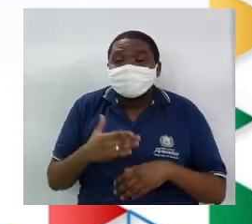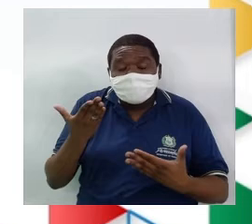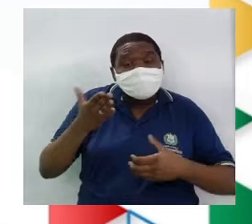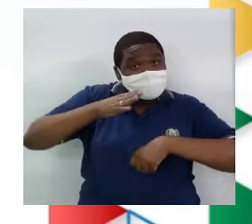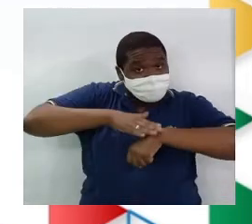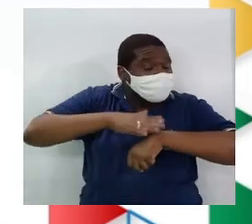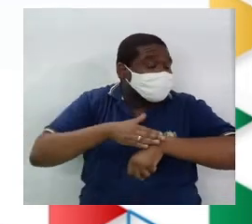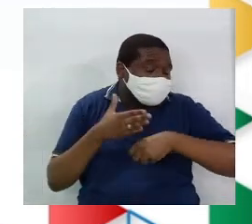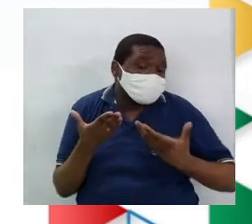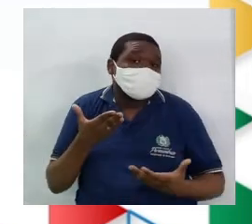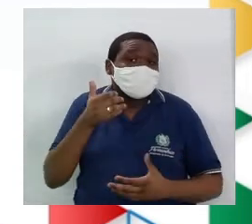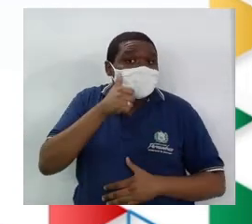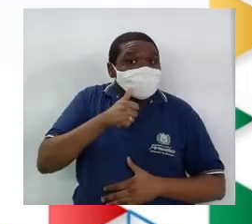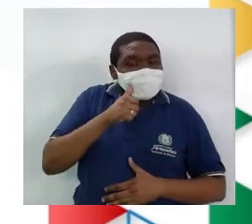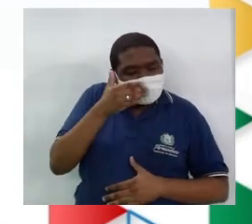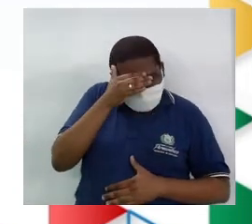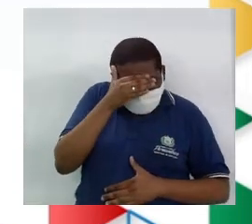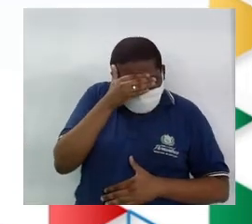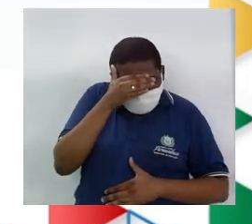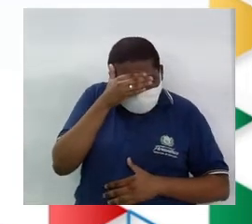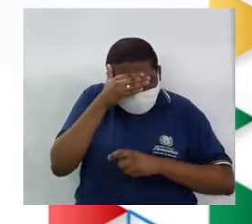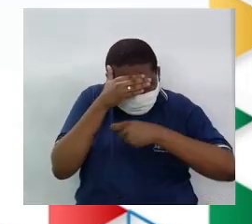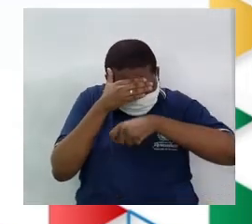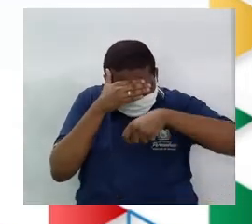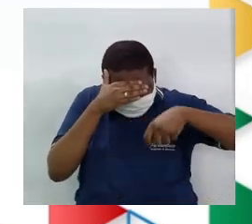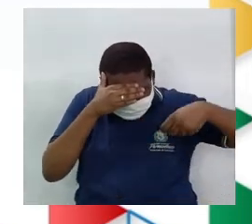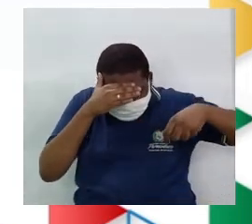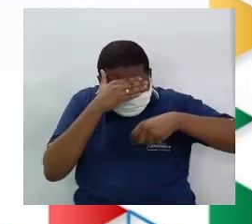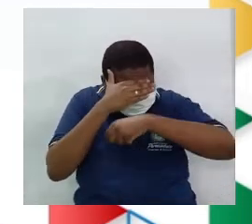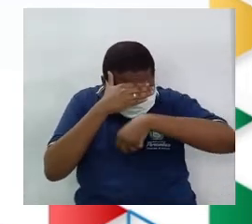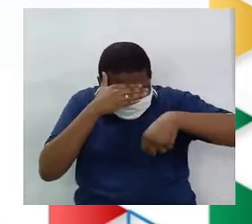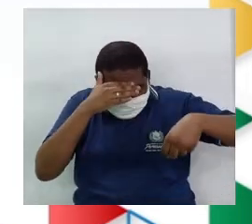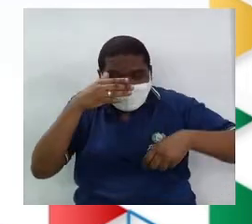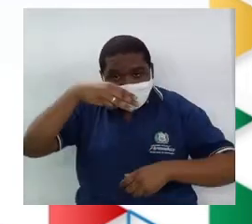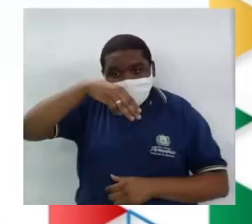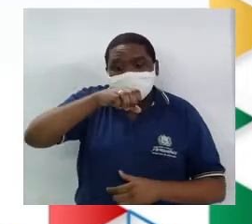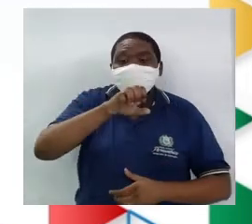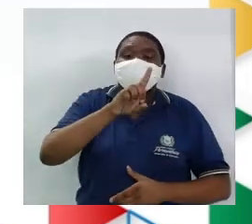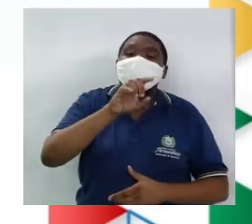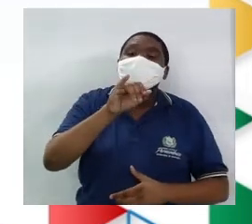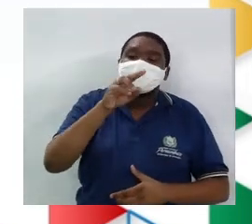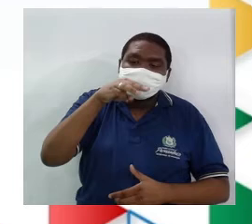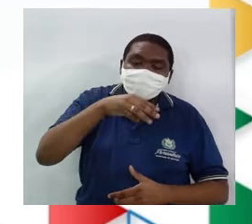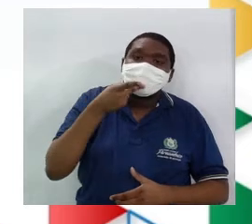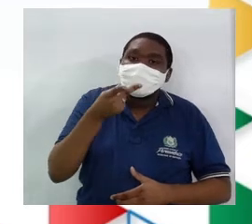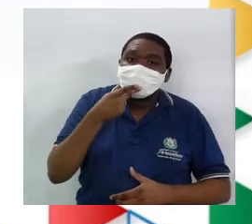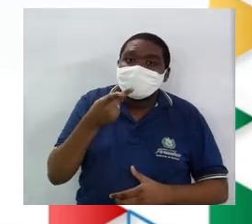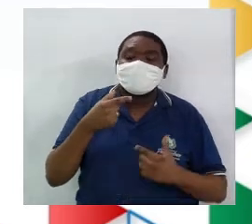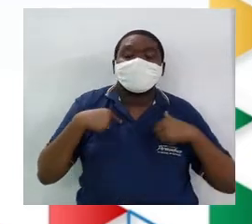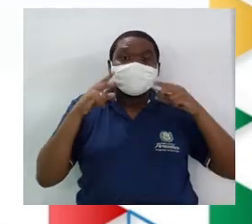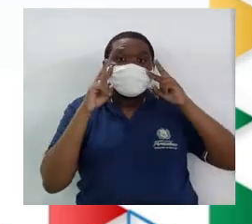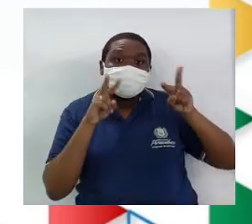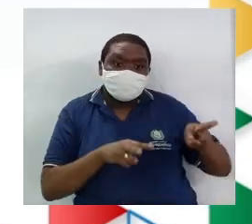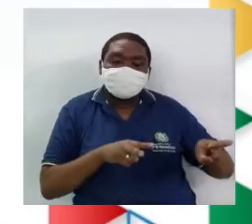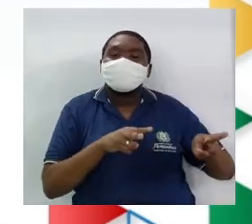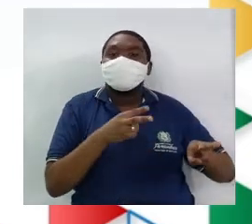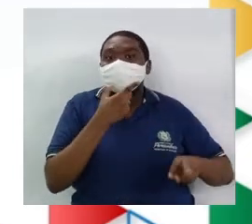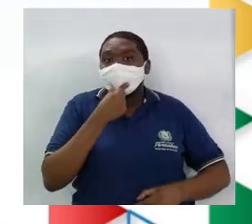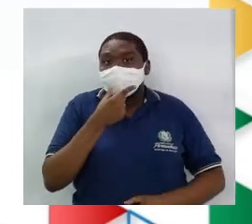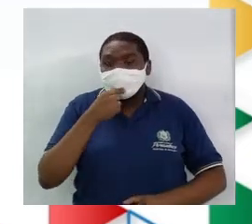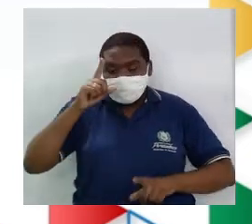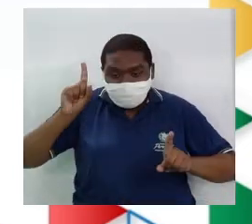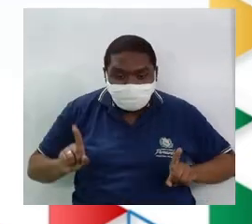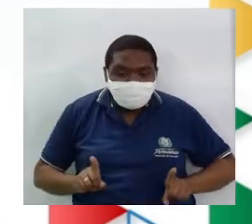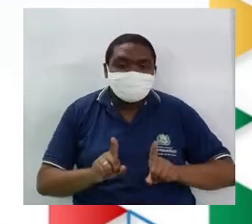ocasião, a médium Emília Ribeiro lhe disse: Zaru, vi São Francisco ao seu